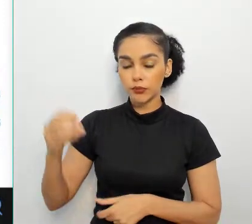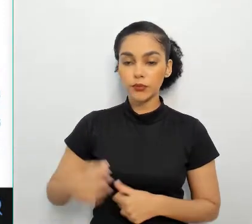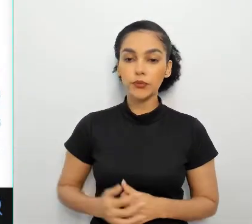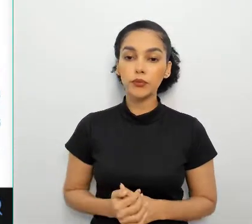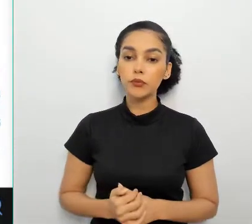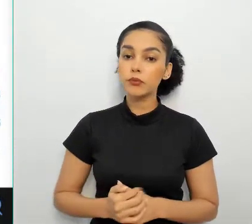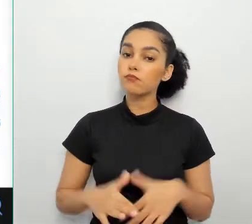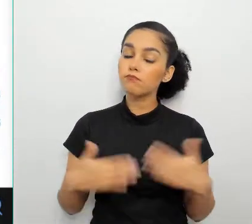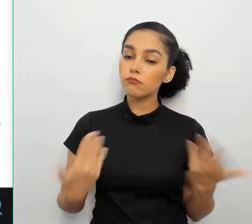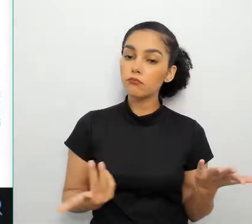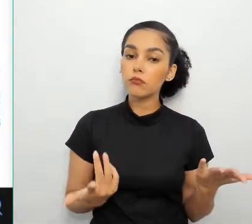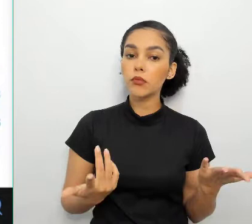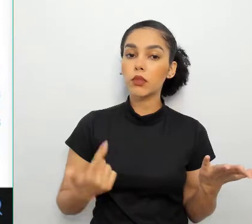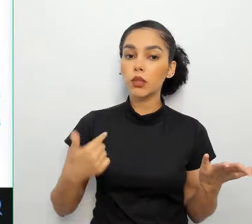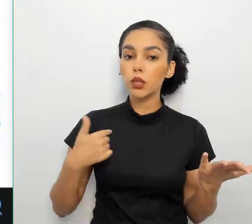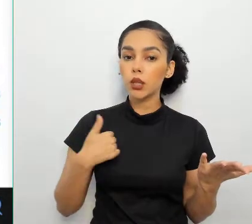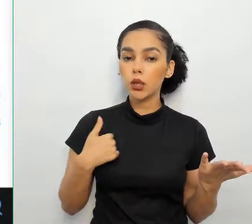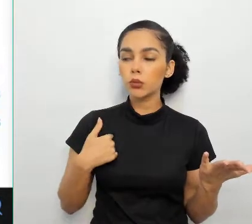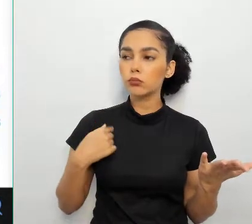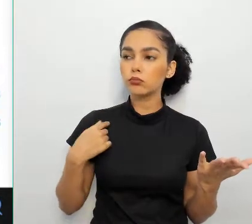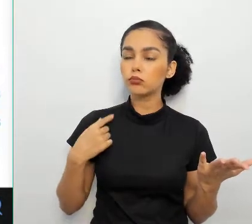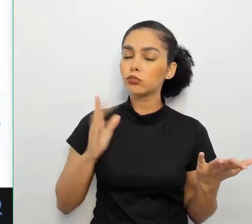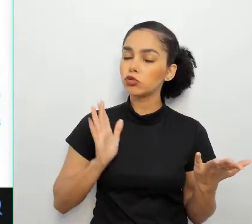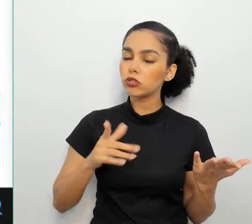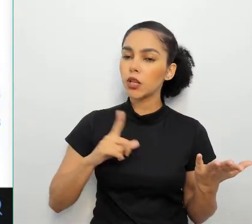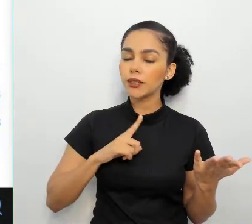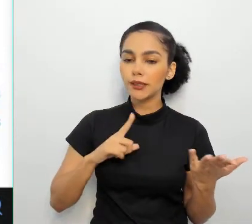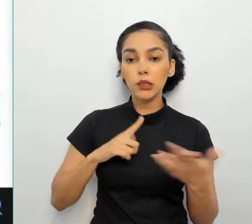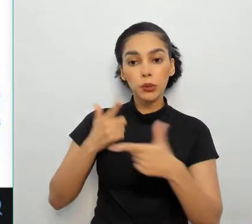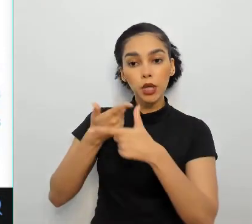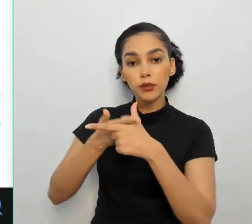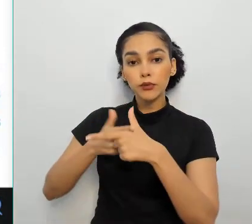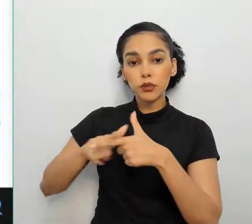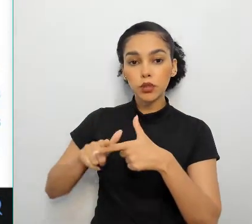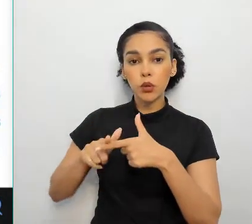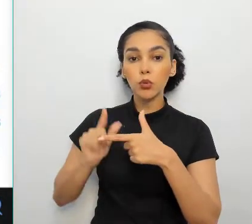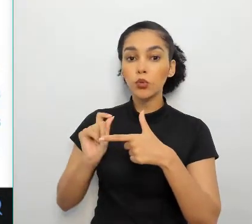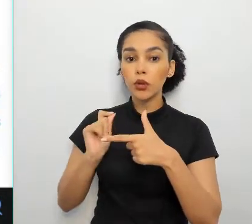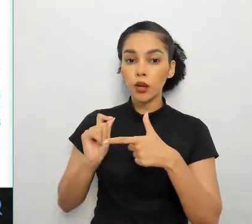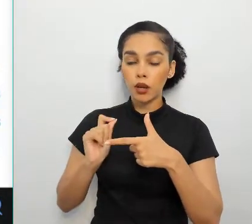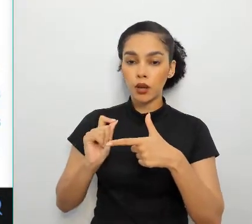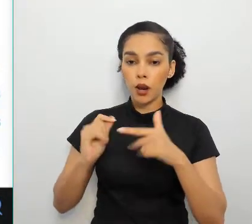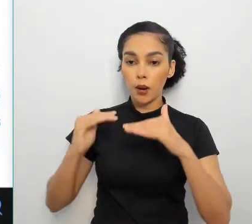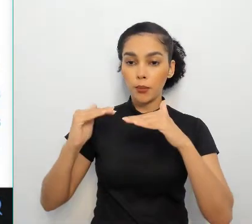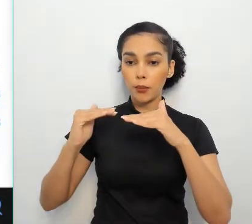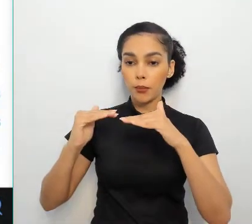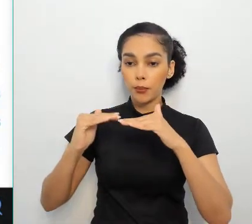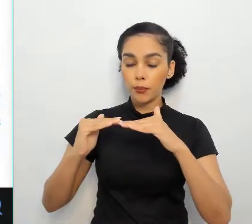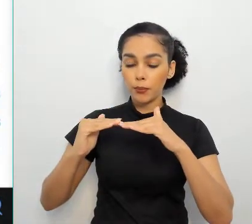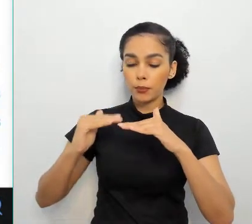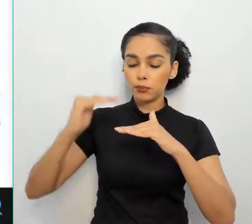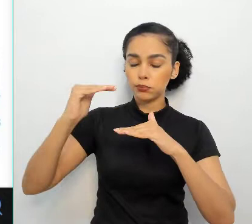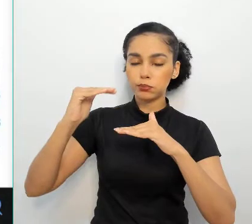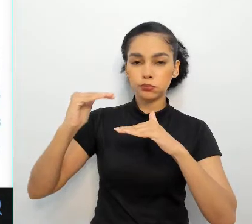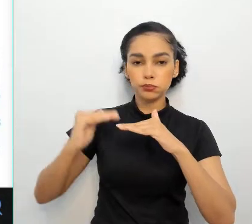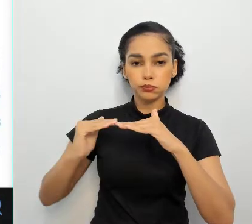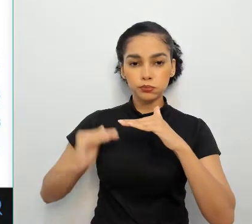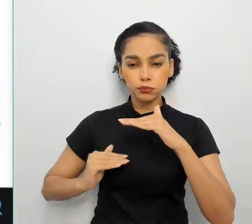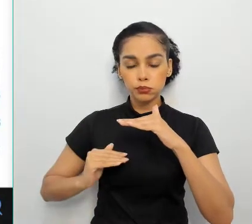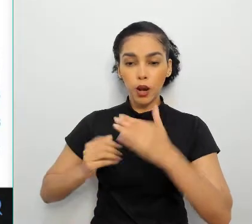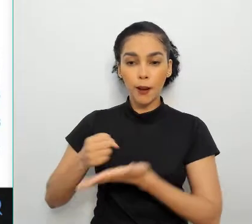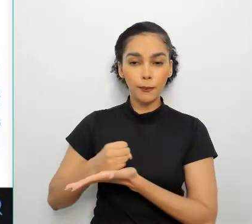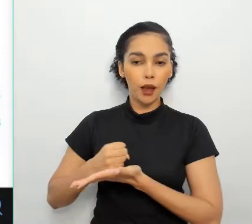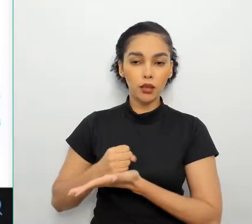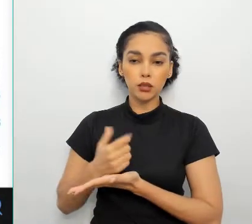Muito bem. No primeiro membro dessa equação, nós temos uma divisão de potência de mesma base. A base é 2, e aí o que eu faço com